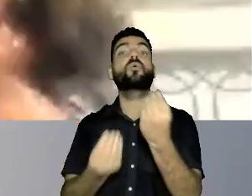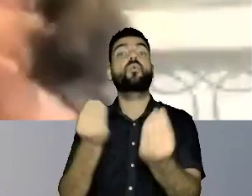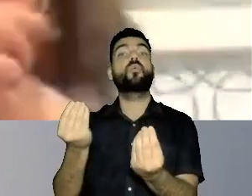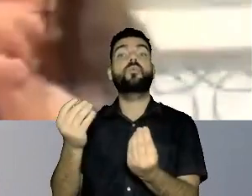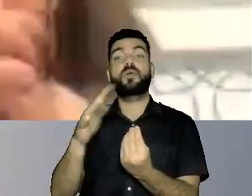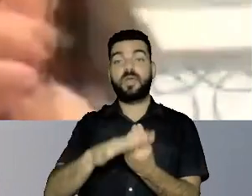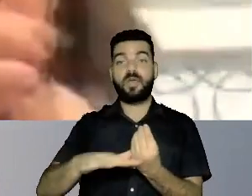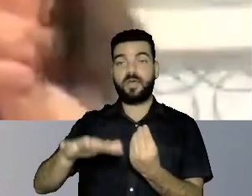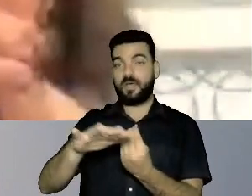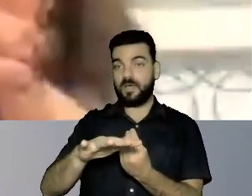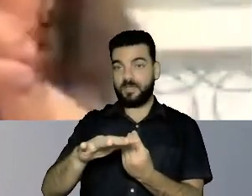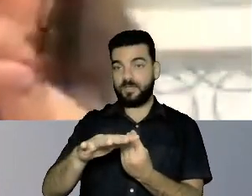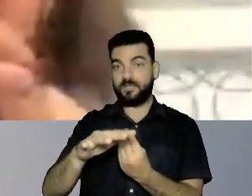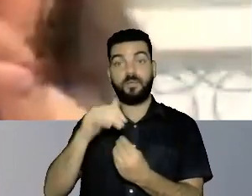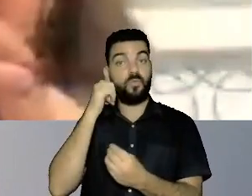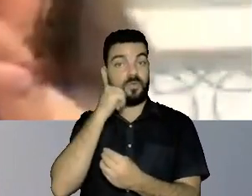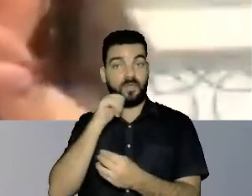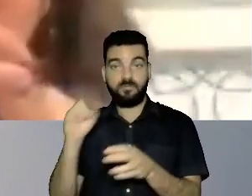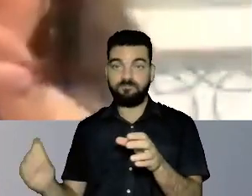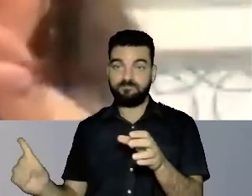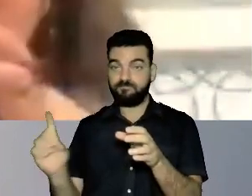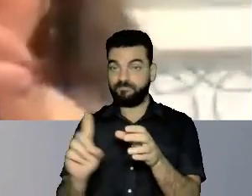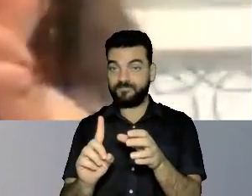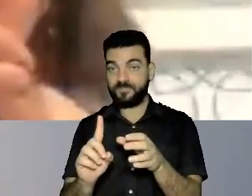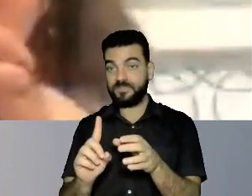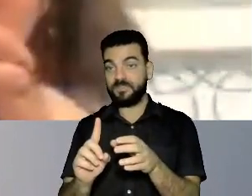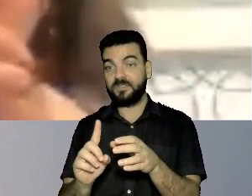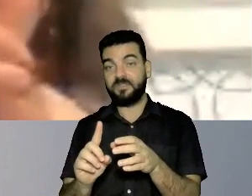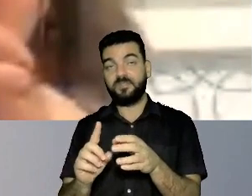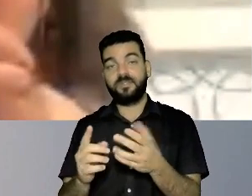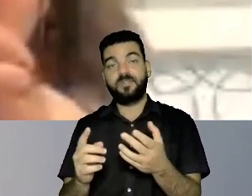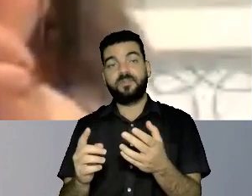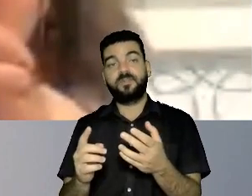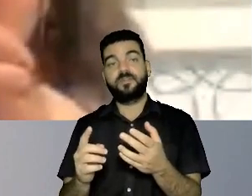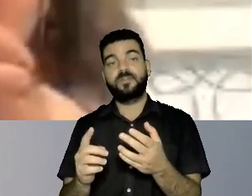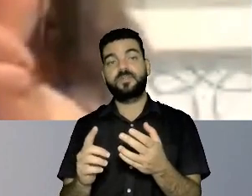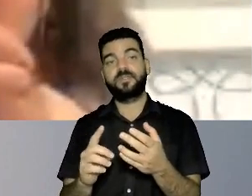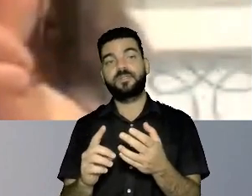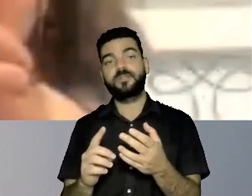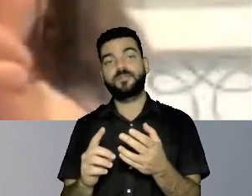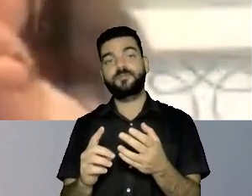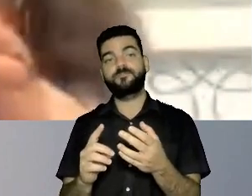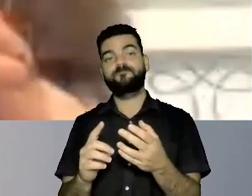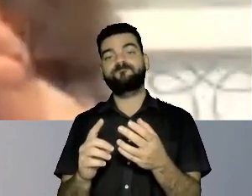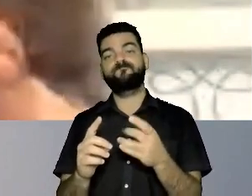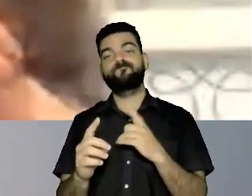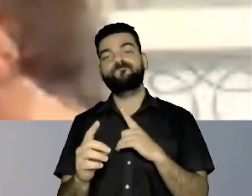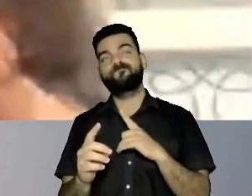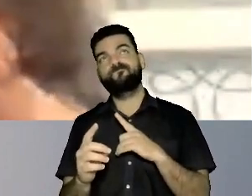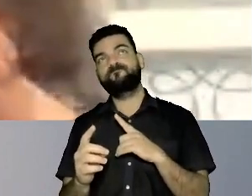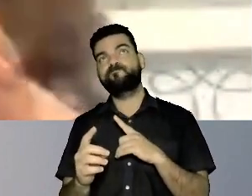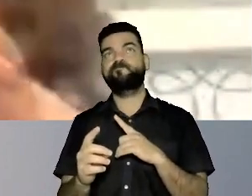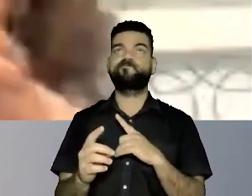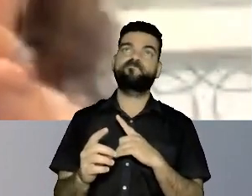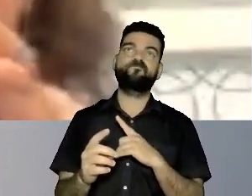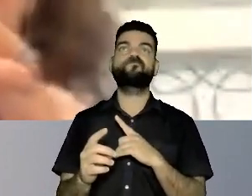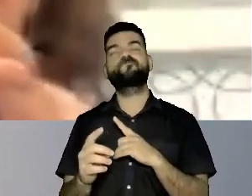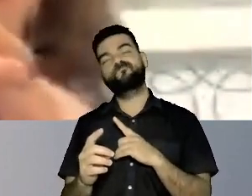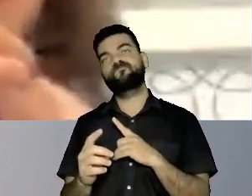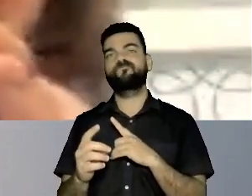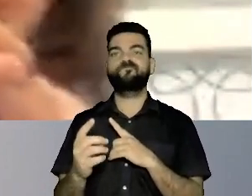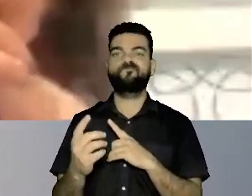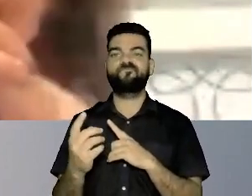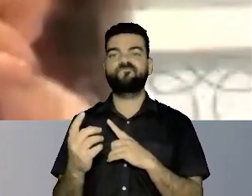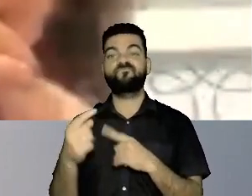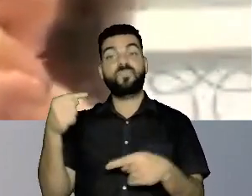cenário através da pesquisa dela, mostrando como que os espaços das mulheres também